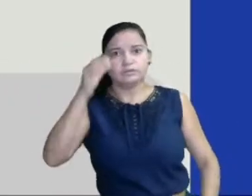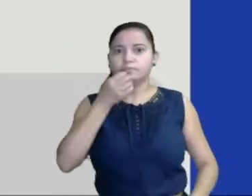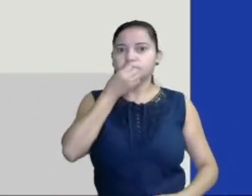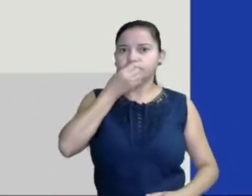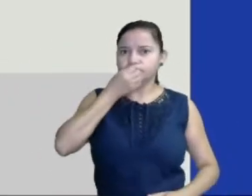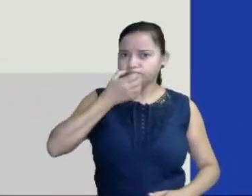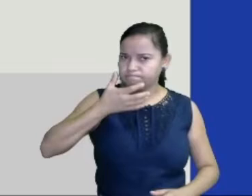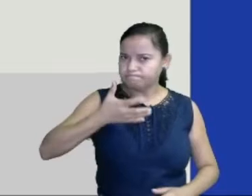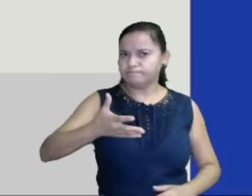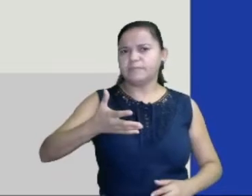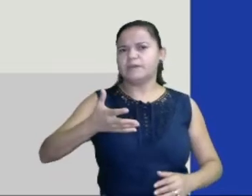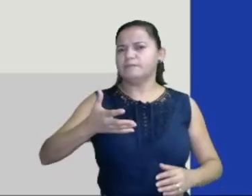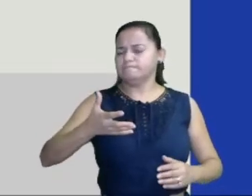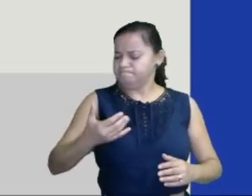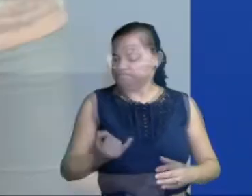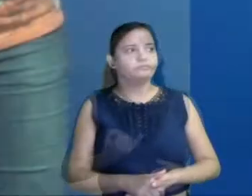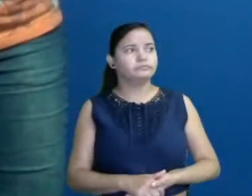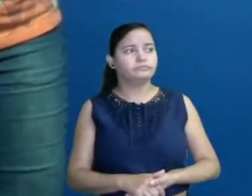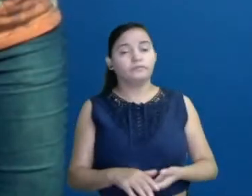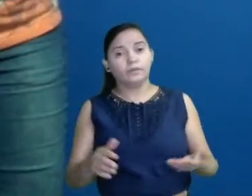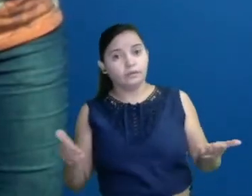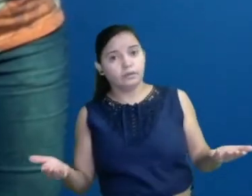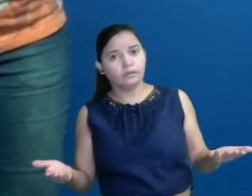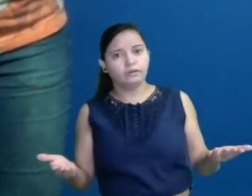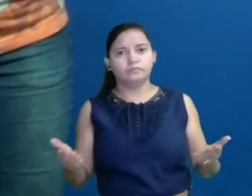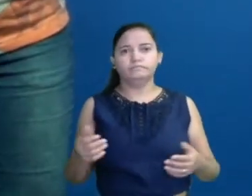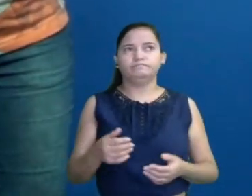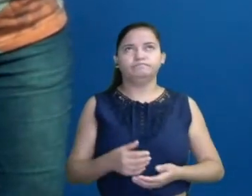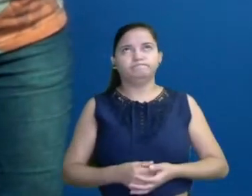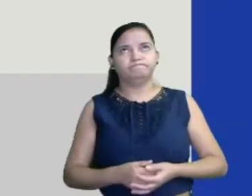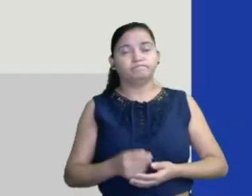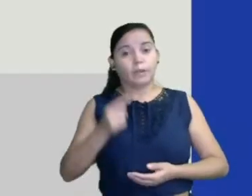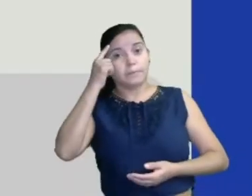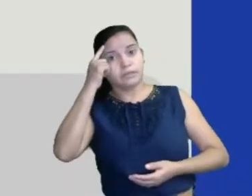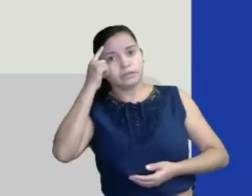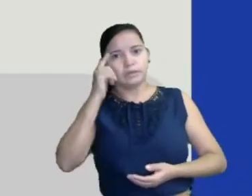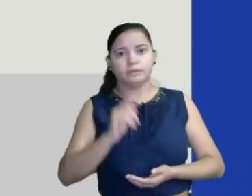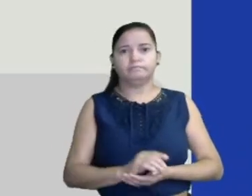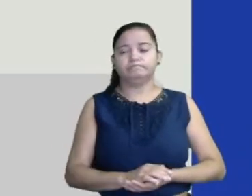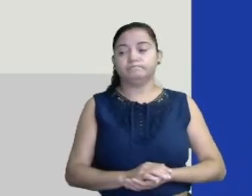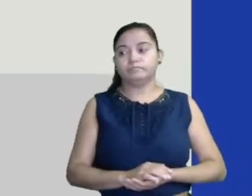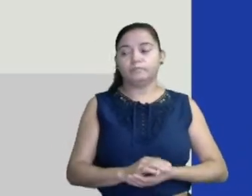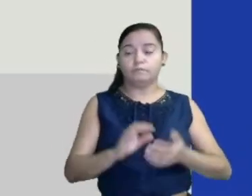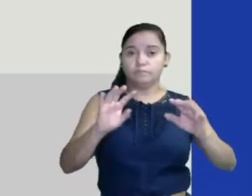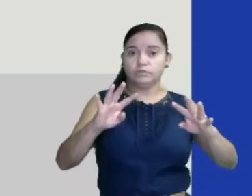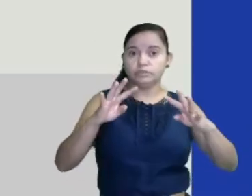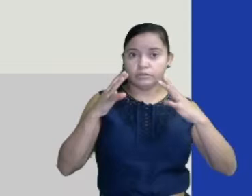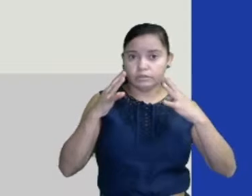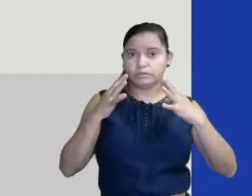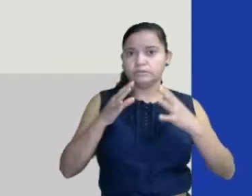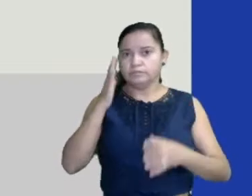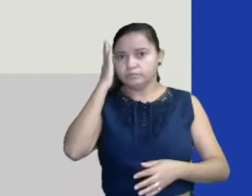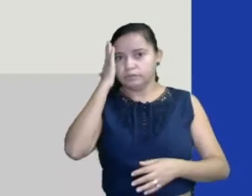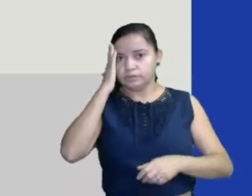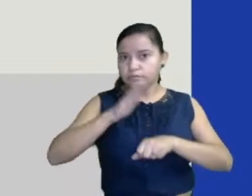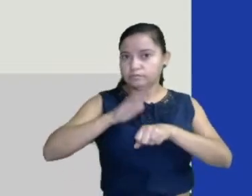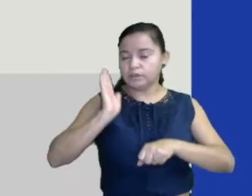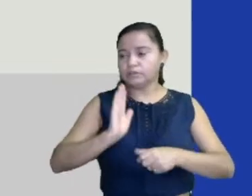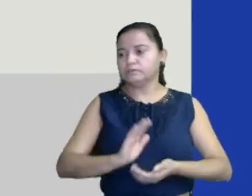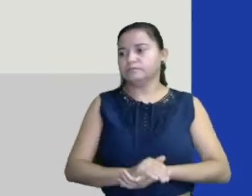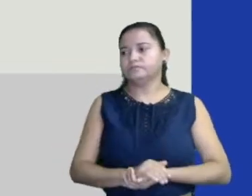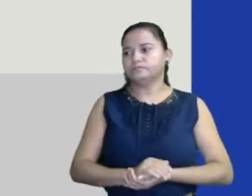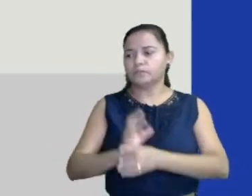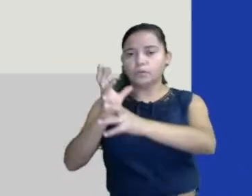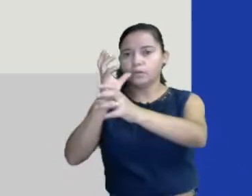bem significativa Então vamos pensar um pouco se liga aí no problema para a gente poder entender um pouco mais